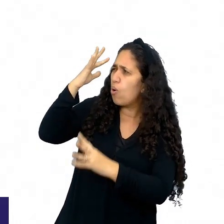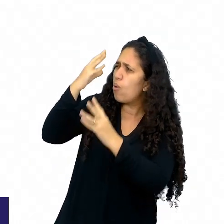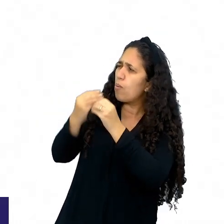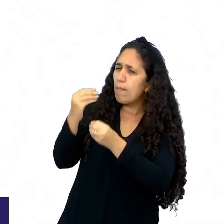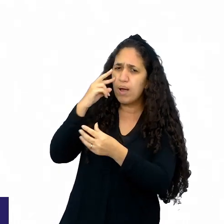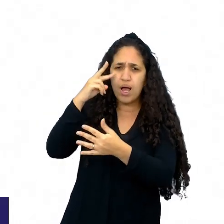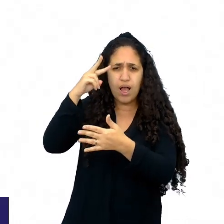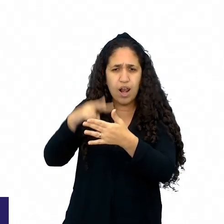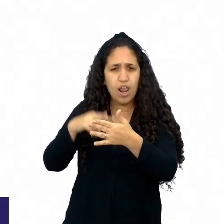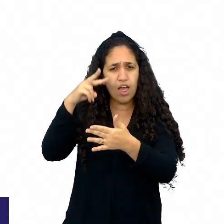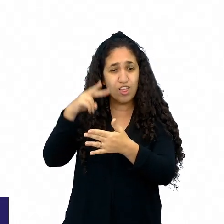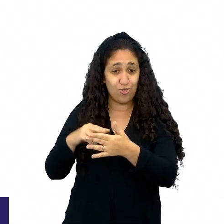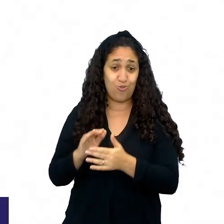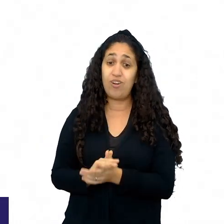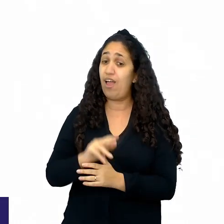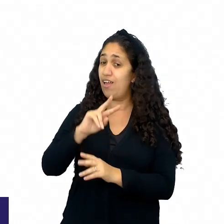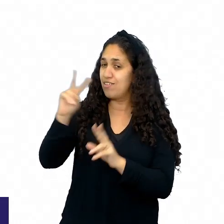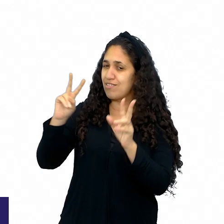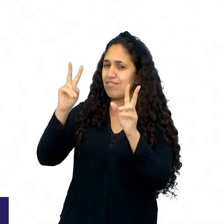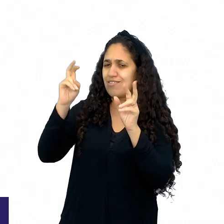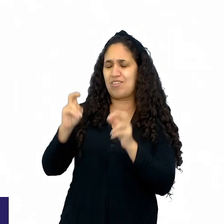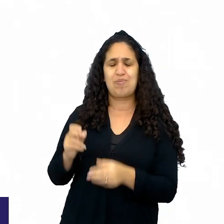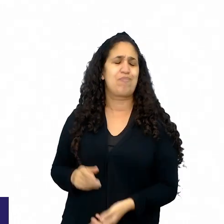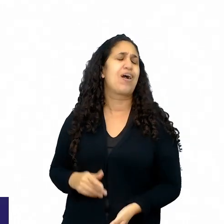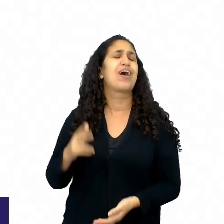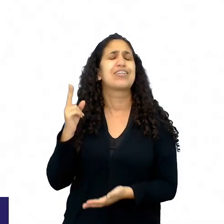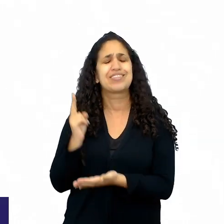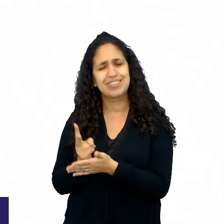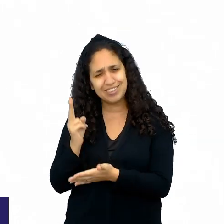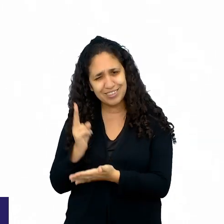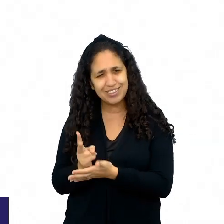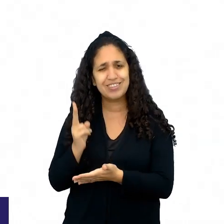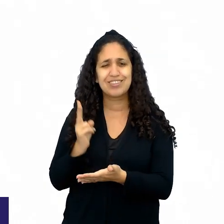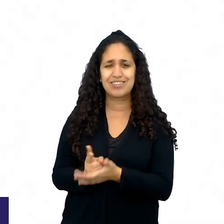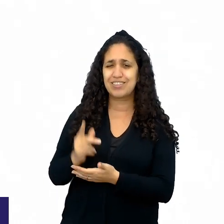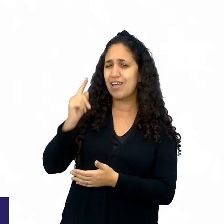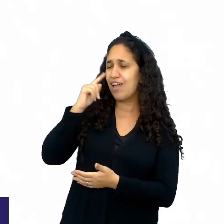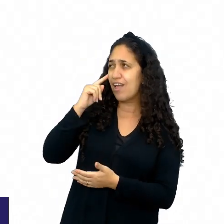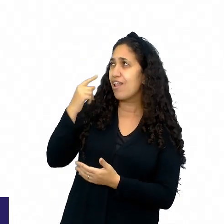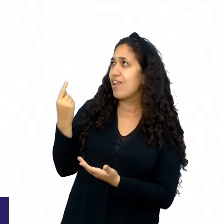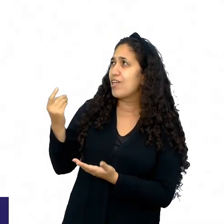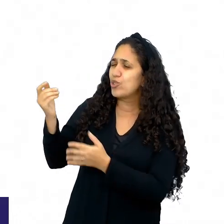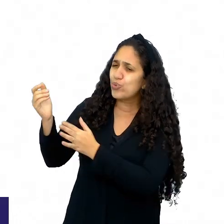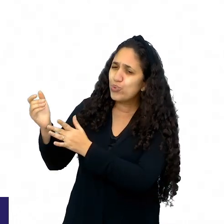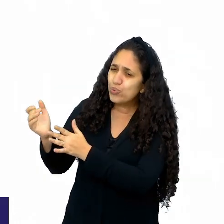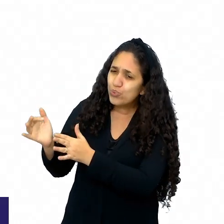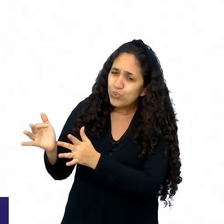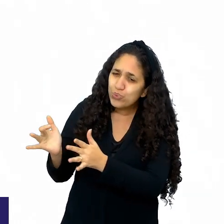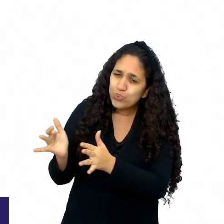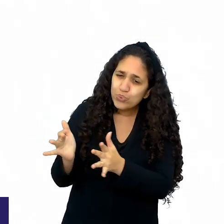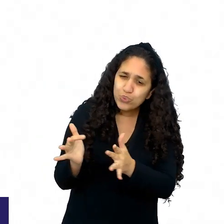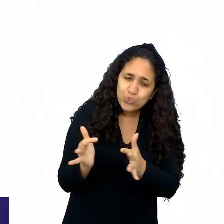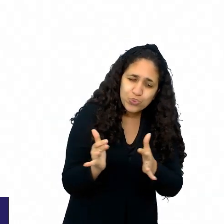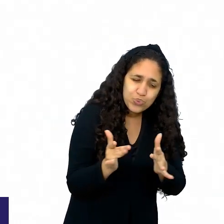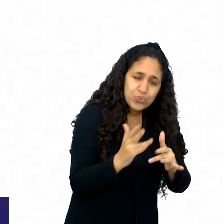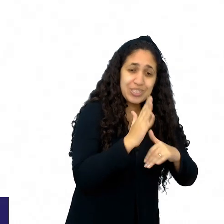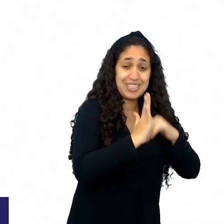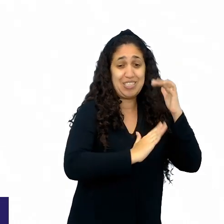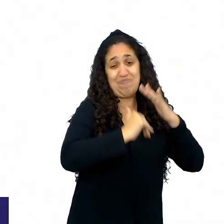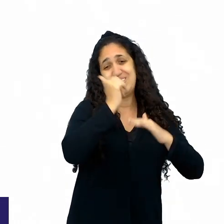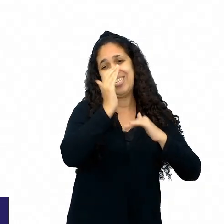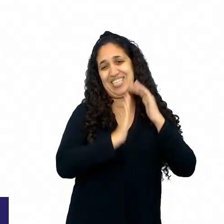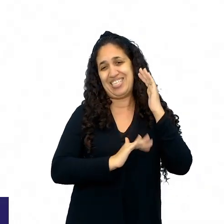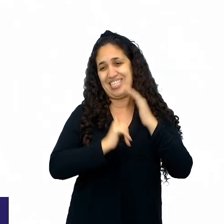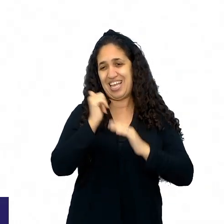leitora, esse tema é recorrente, tendo em vista que ele perpassa por todas as habilidades que estão no